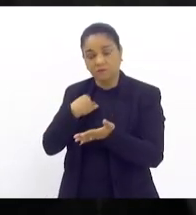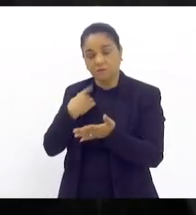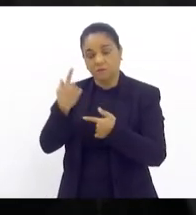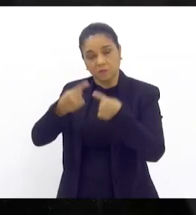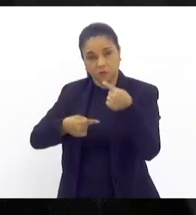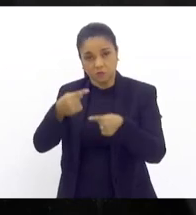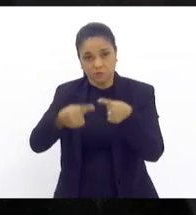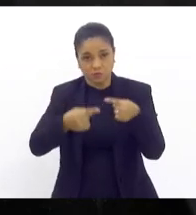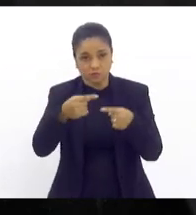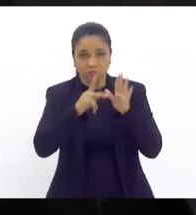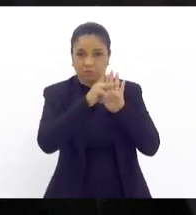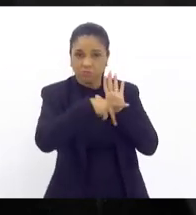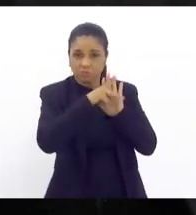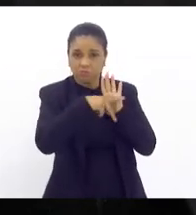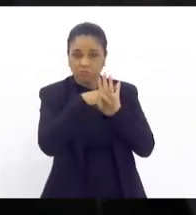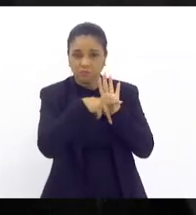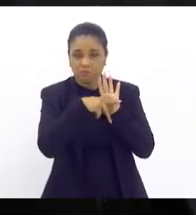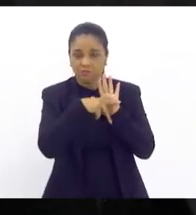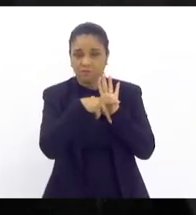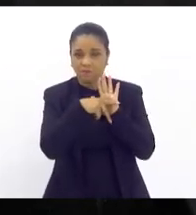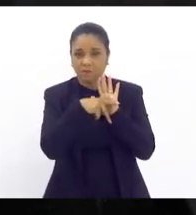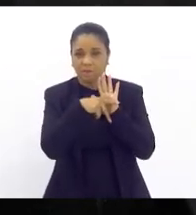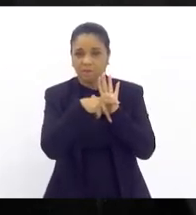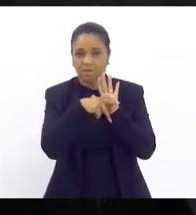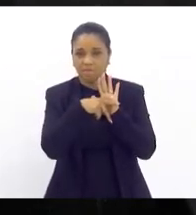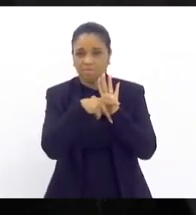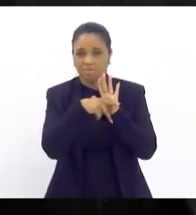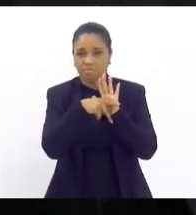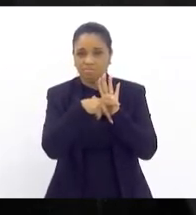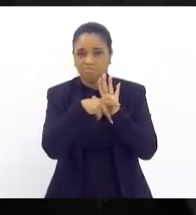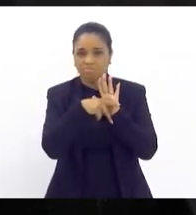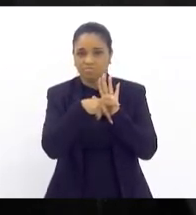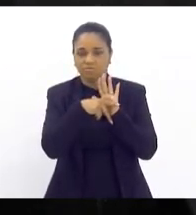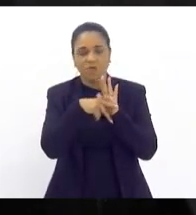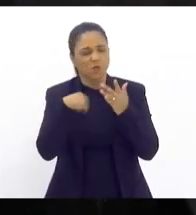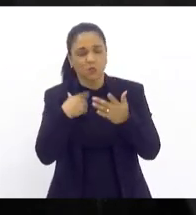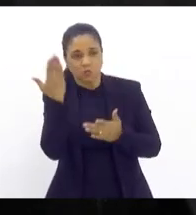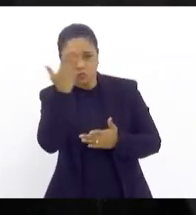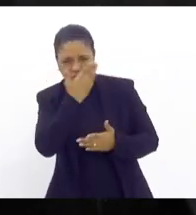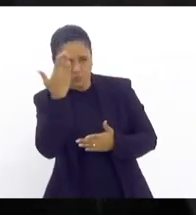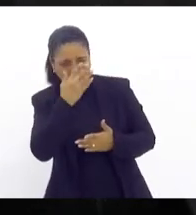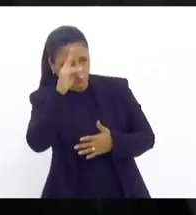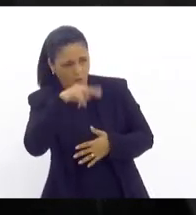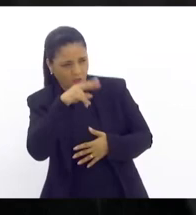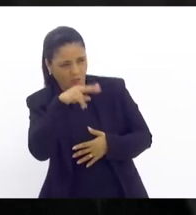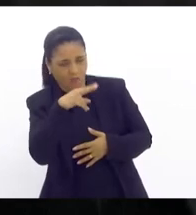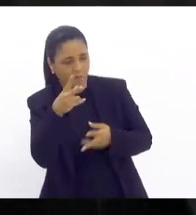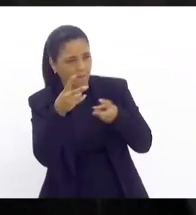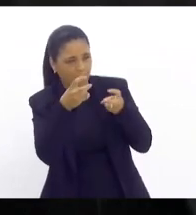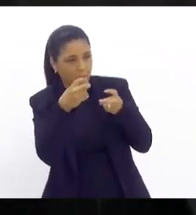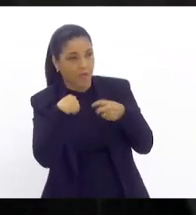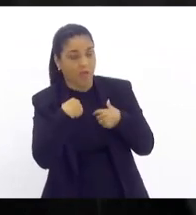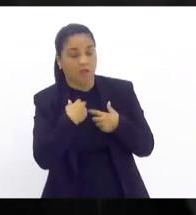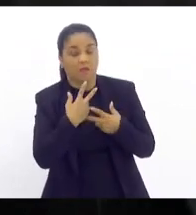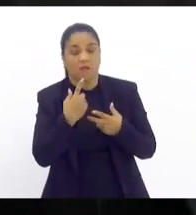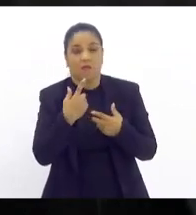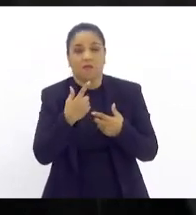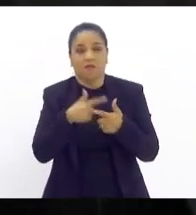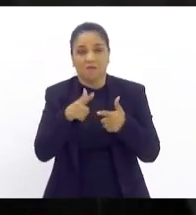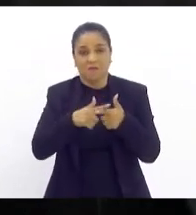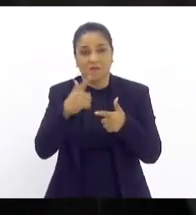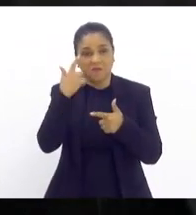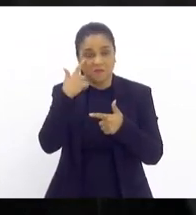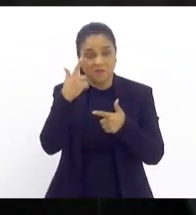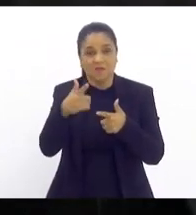o projeto é tá aqui eu não tô conseguindo ler eu sou minha cegueta 489